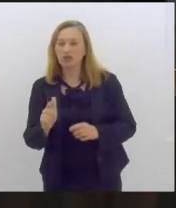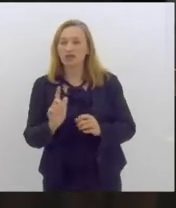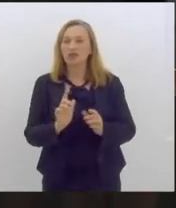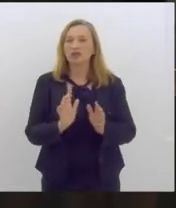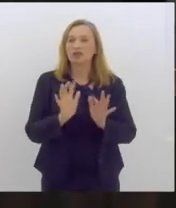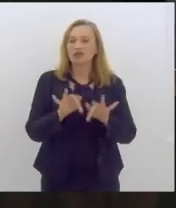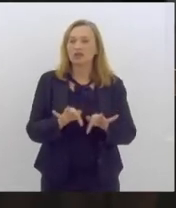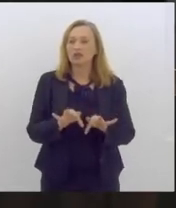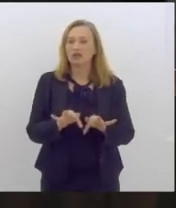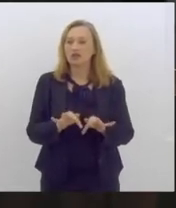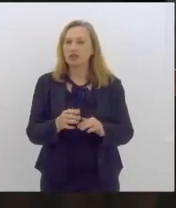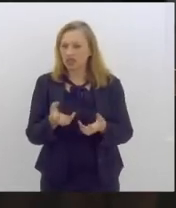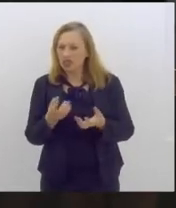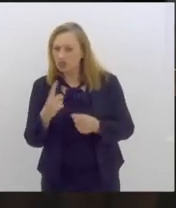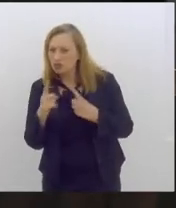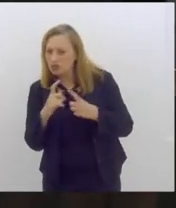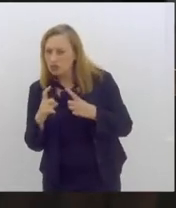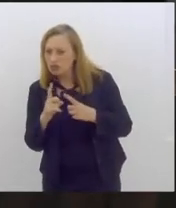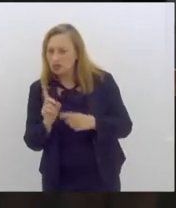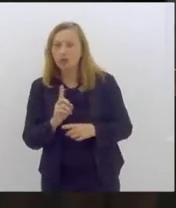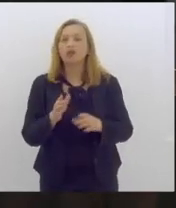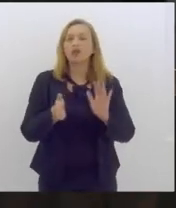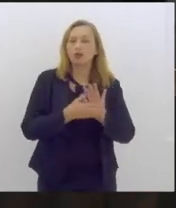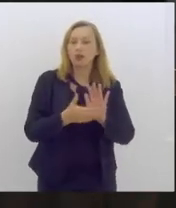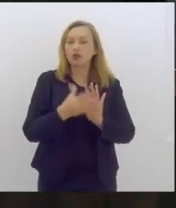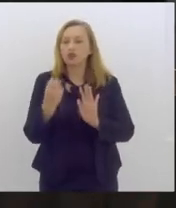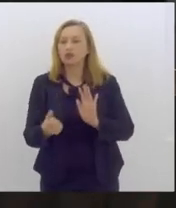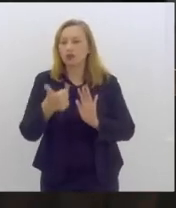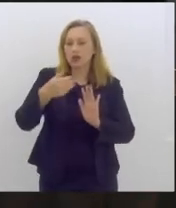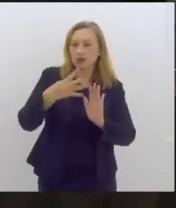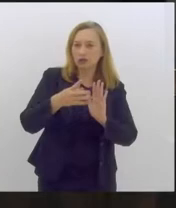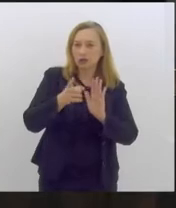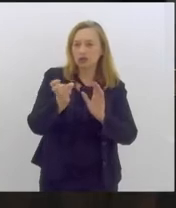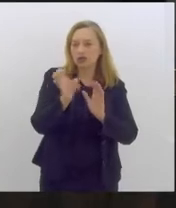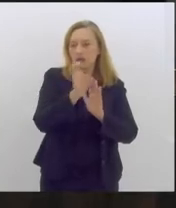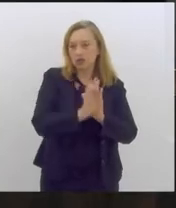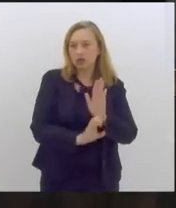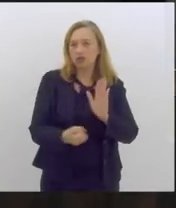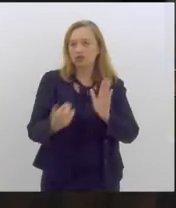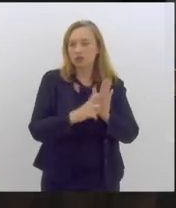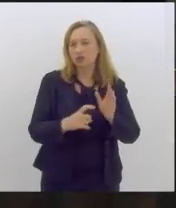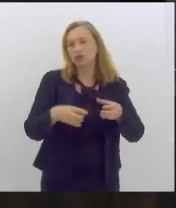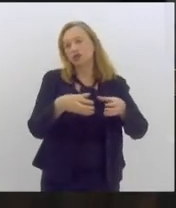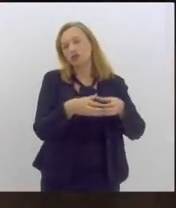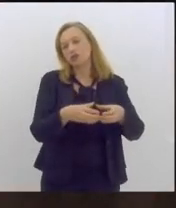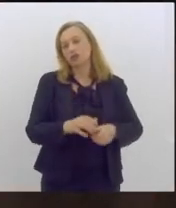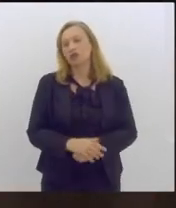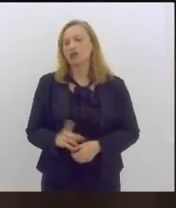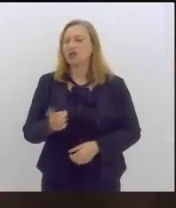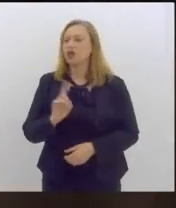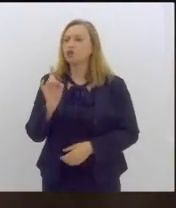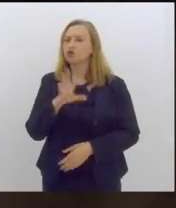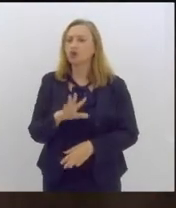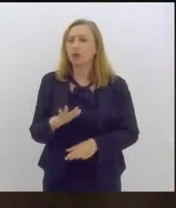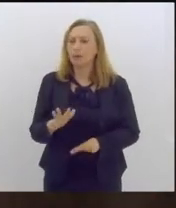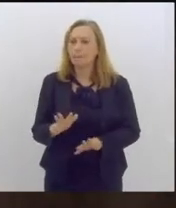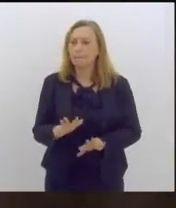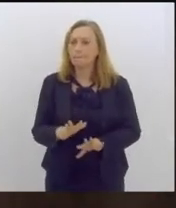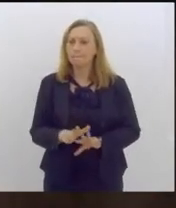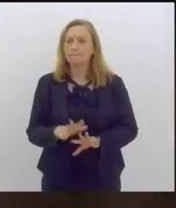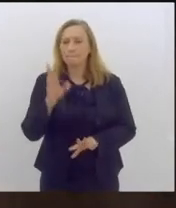que aquele discute-se a discutir hoje a presente proposta recebeu 14 emendas e atuar nas posições é só